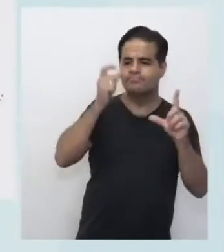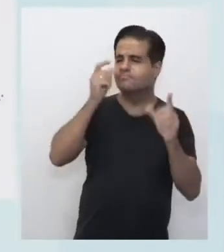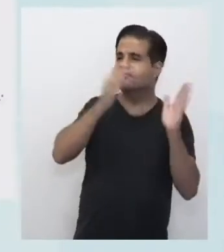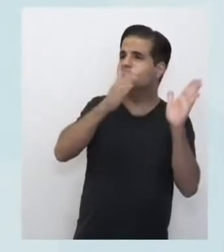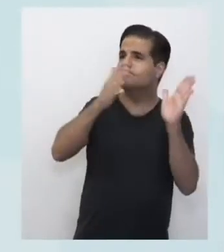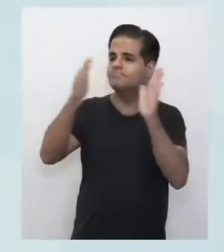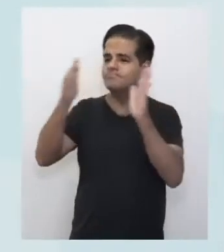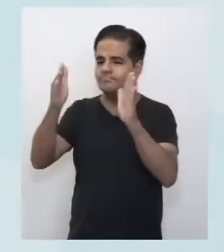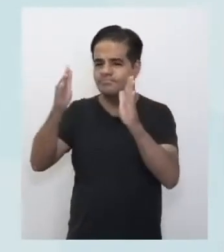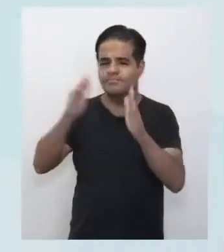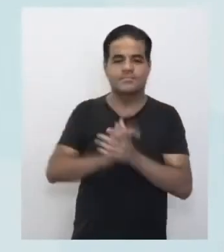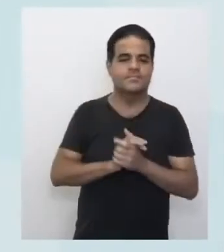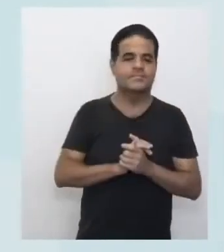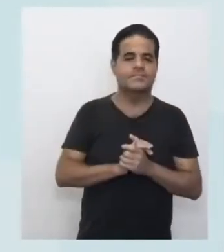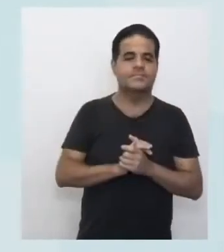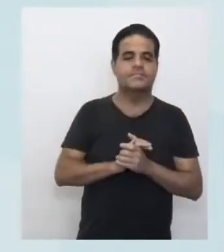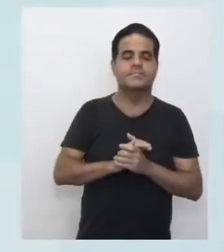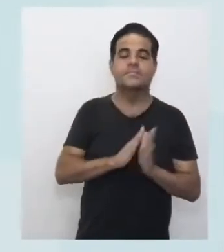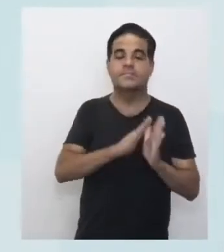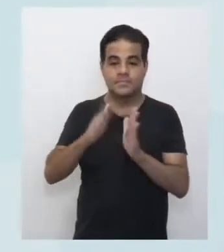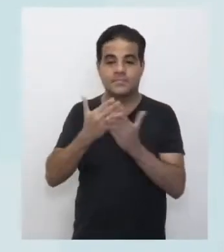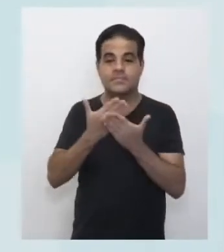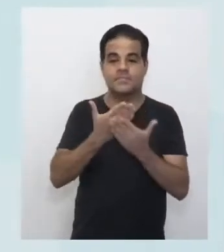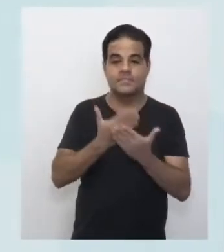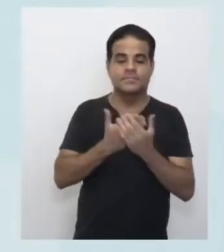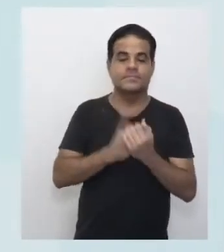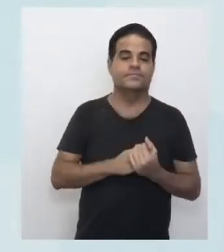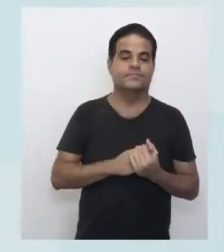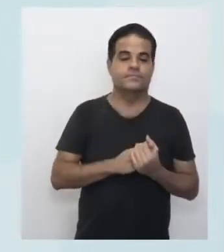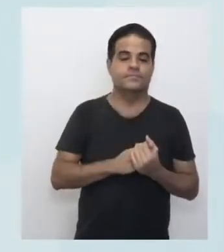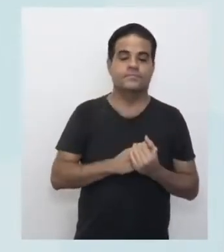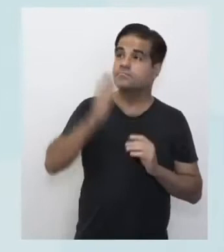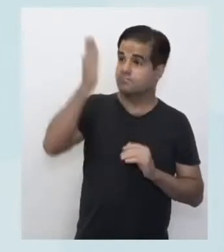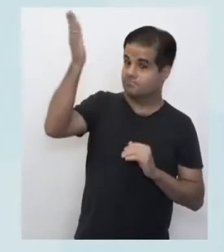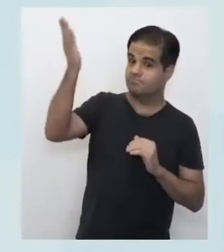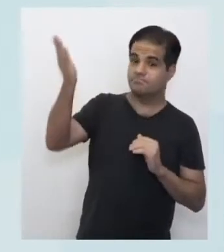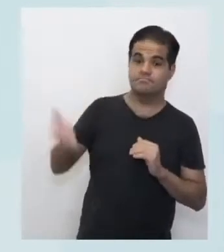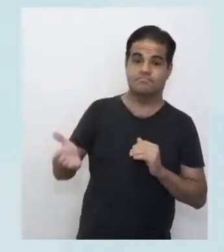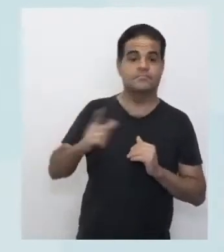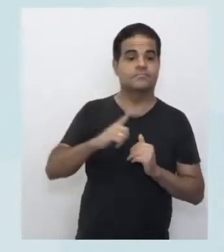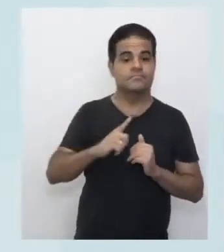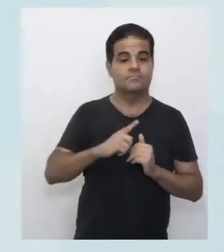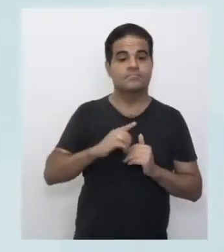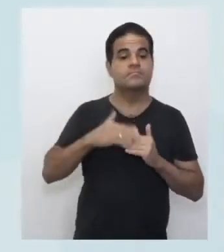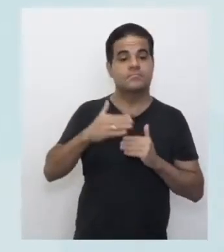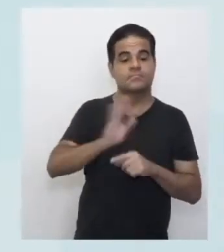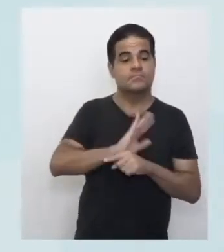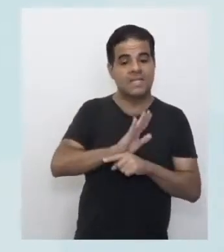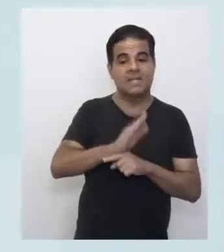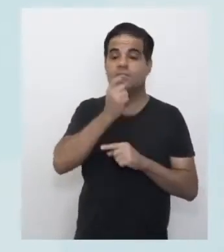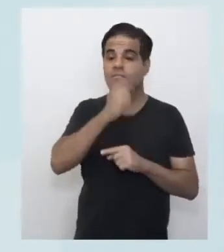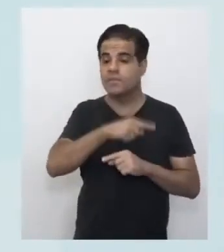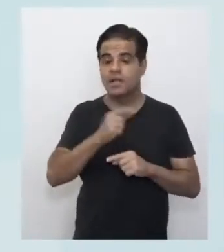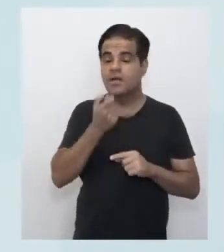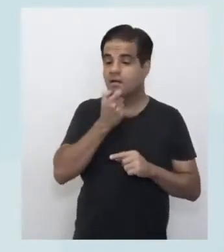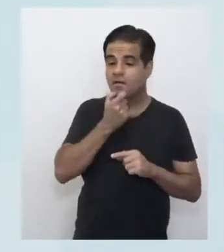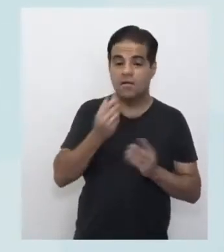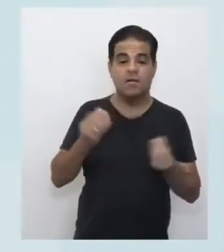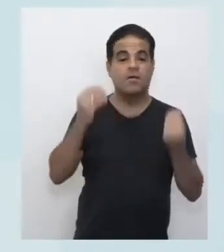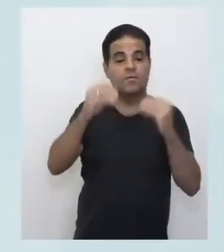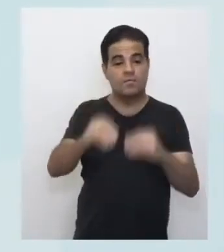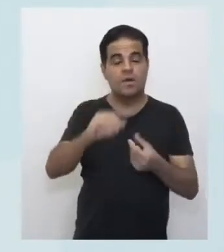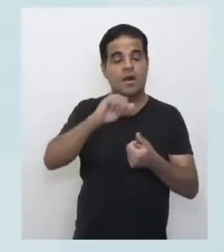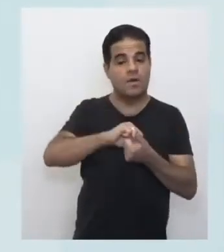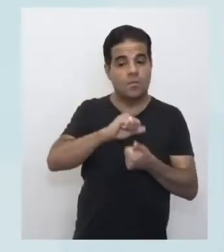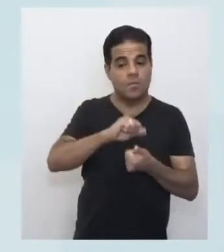slide foi lá pra frente, dei spoiler da aula. Opa! Então, olha aqui, a gente tem aqui, ó, comedy films. Então, olha só, em inglês, a gente vai colocar a